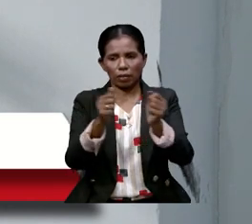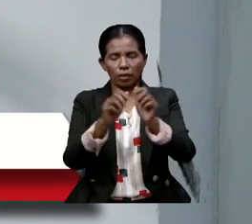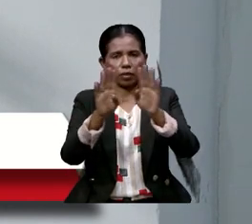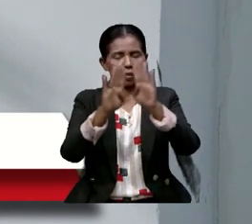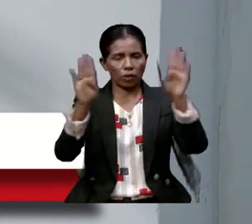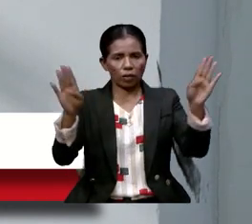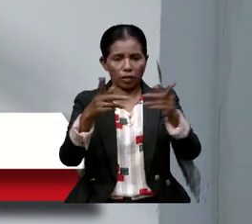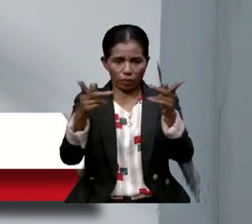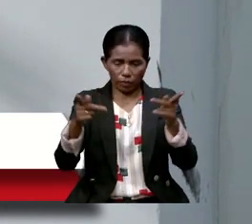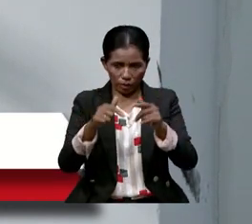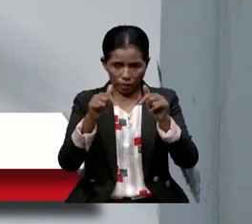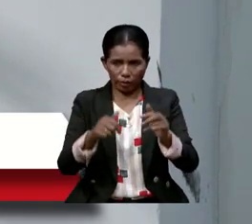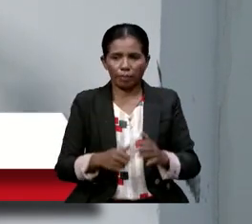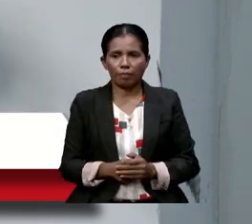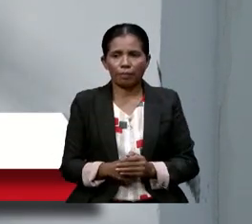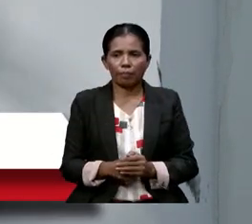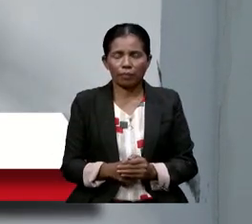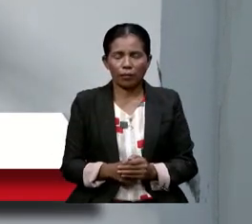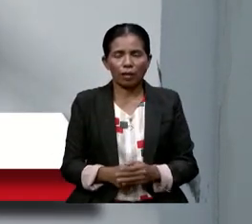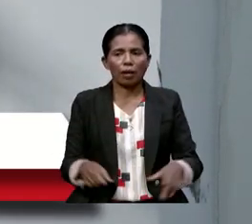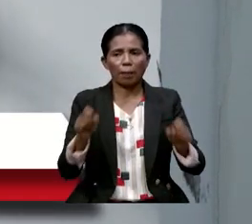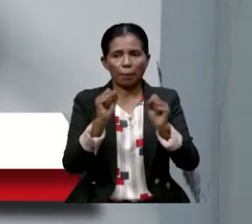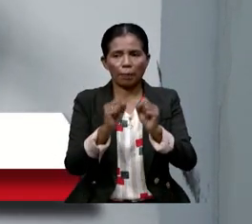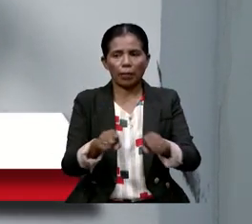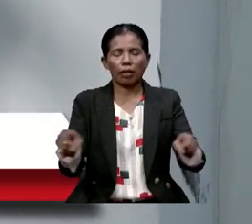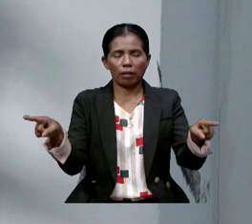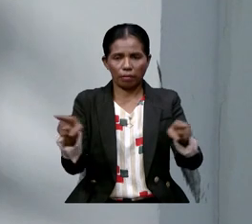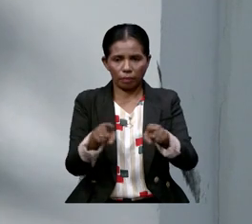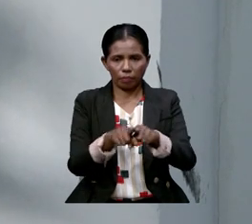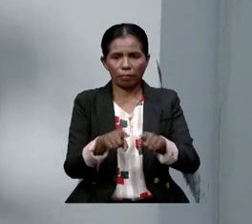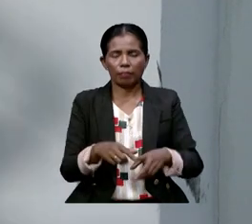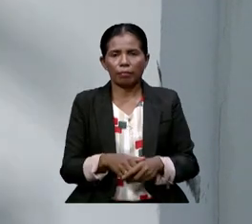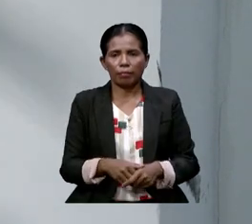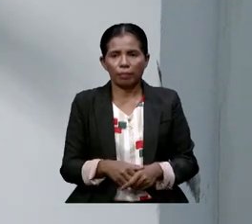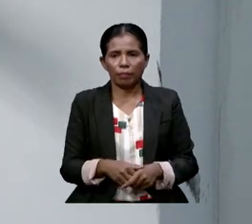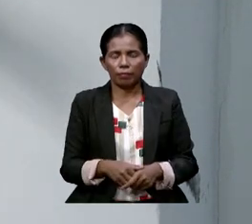nene nebelisai hanesan